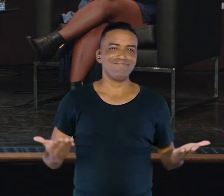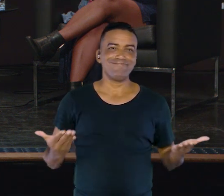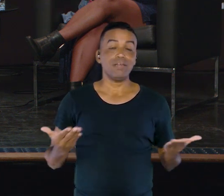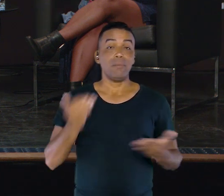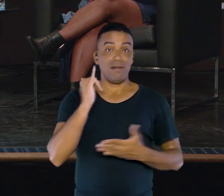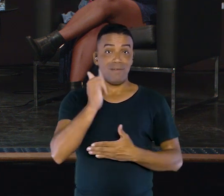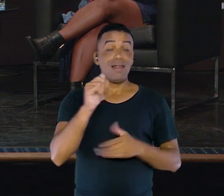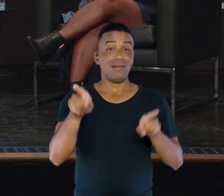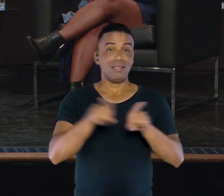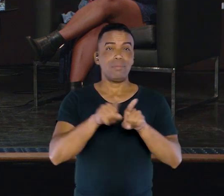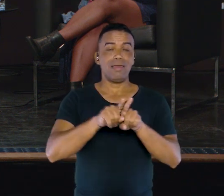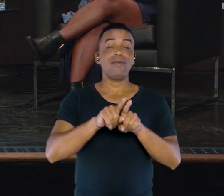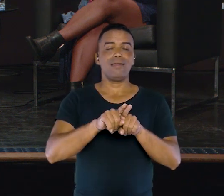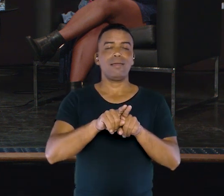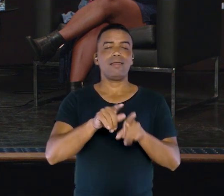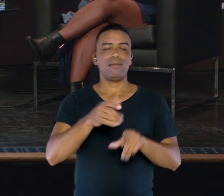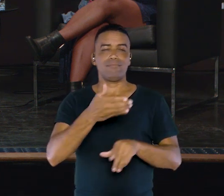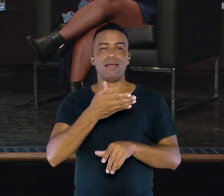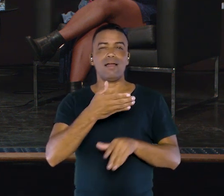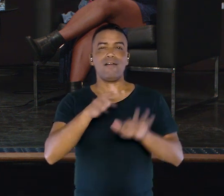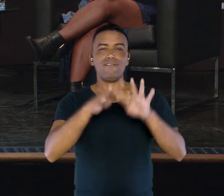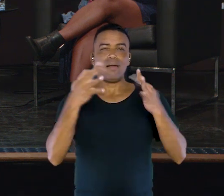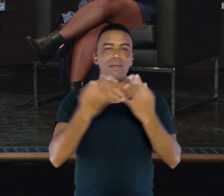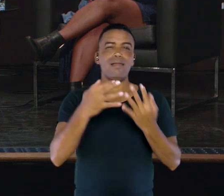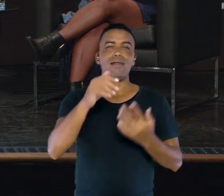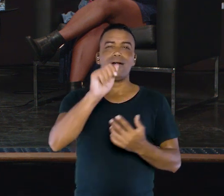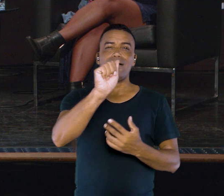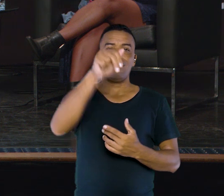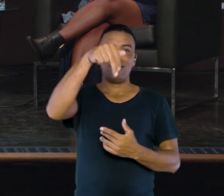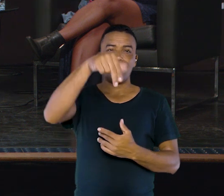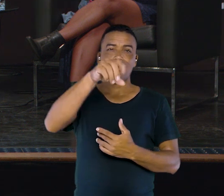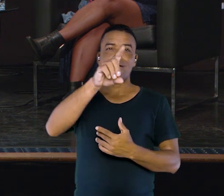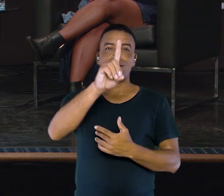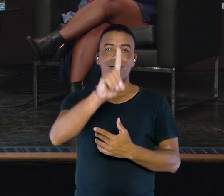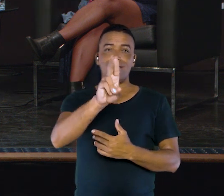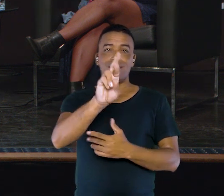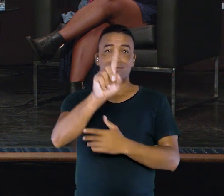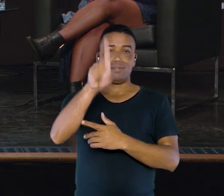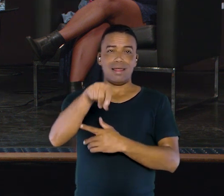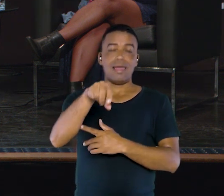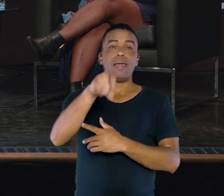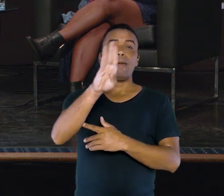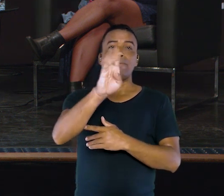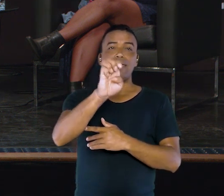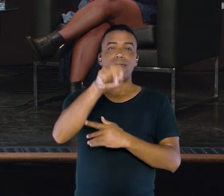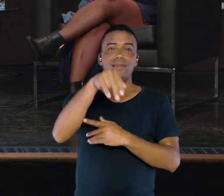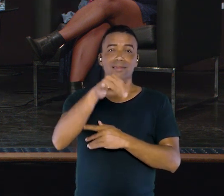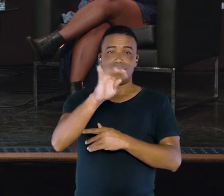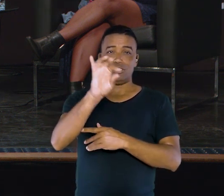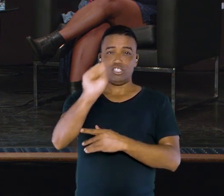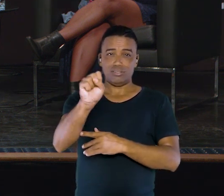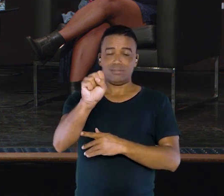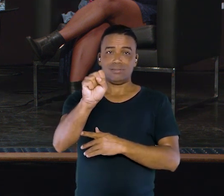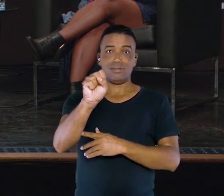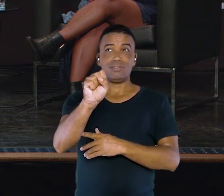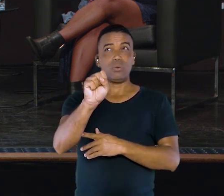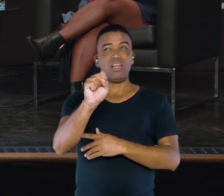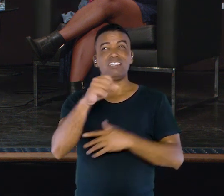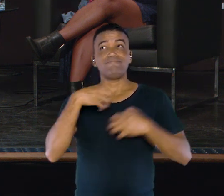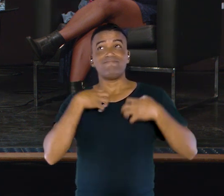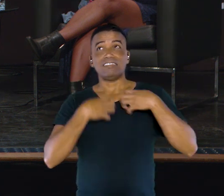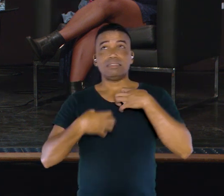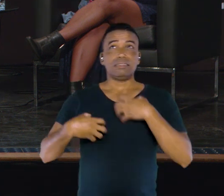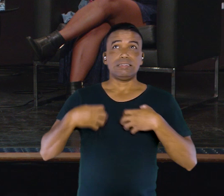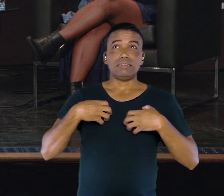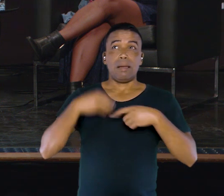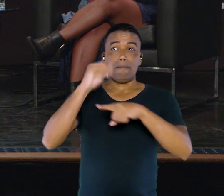citar também um parente, André Benítez, que ele tem um certo desconforto com essa ideia de